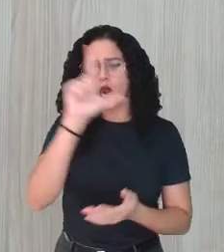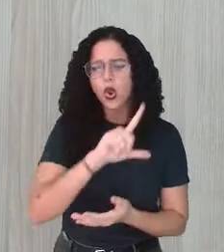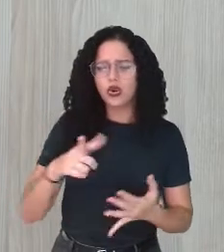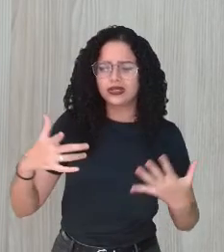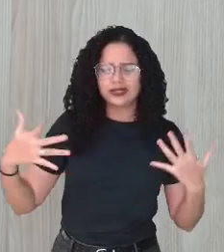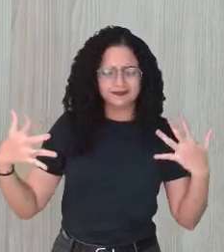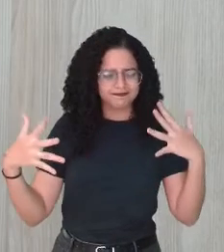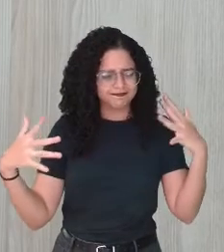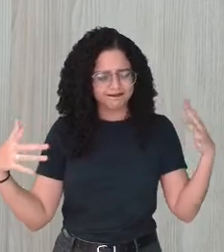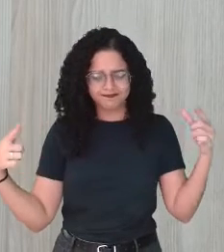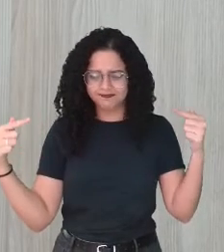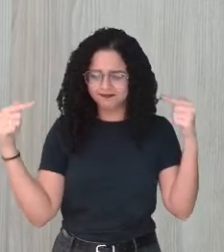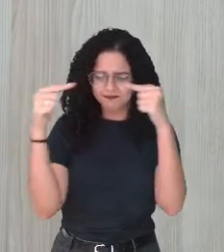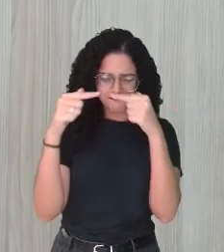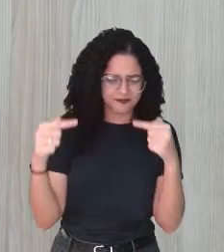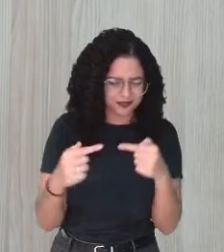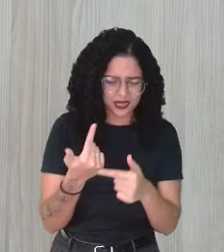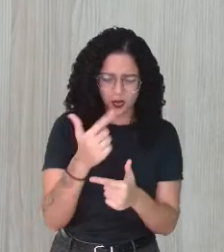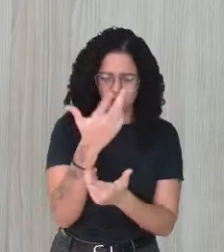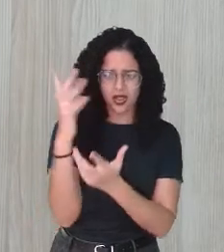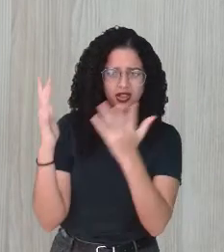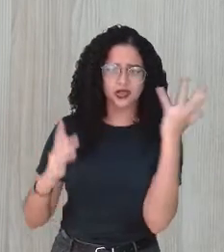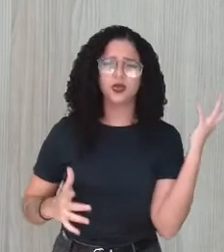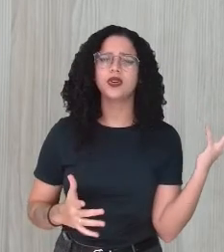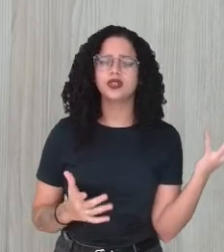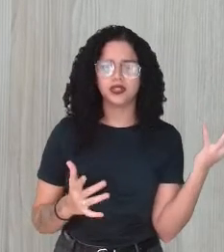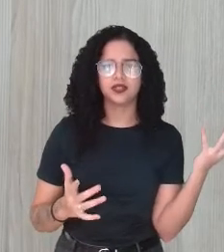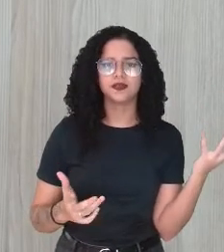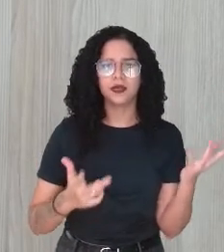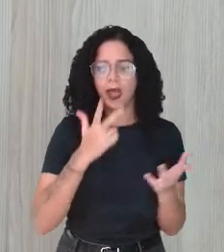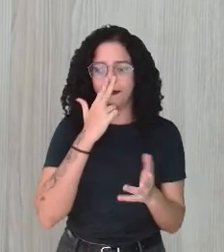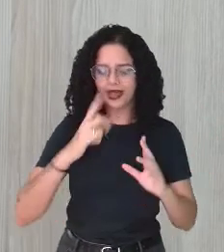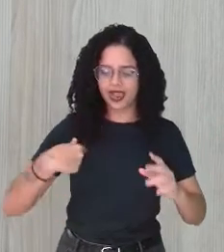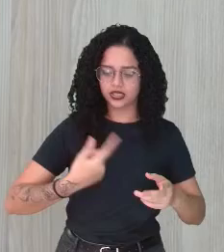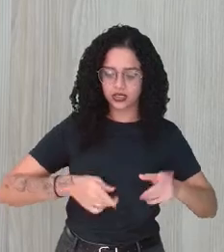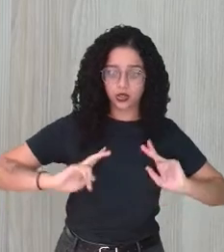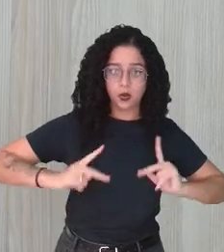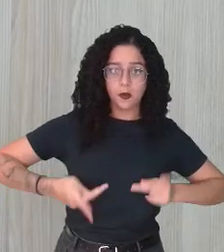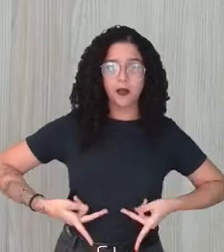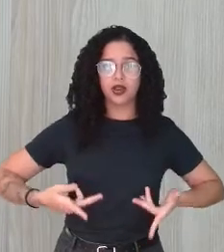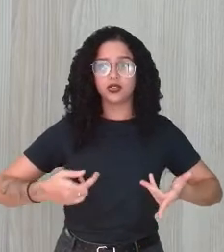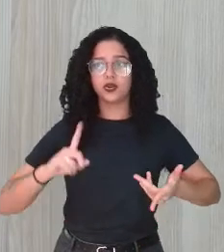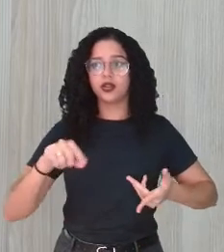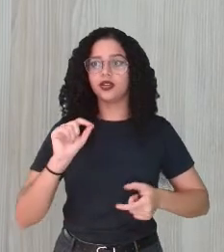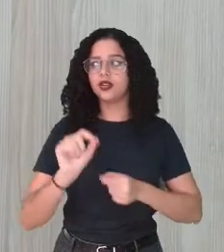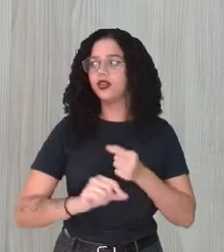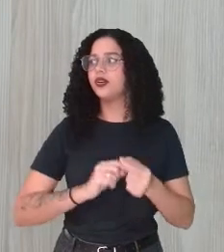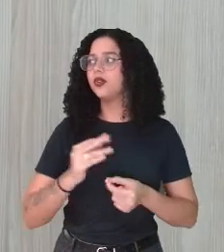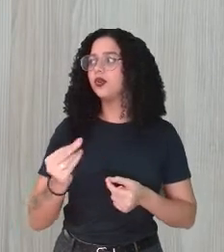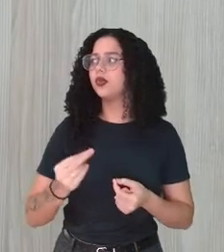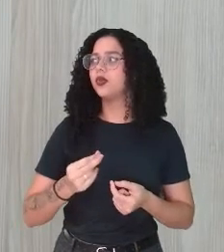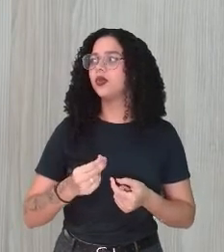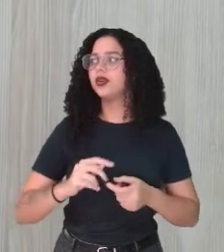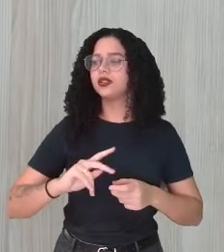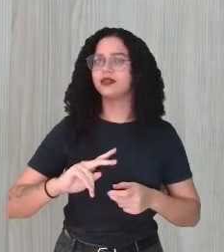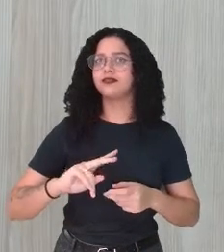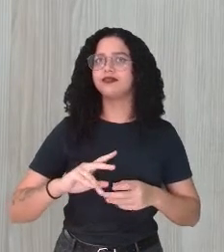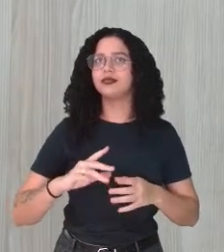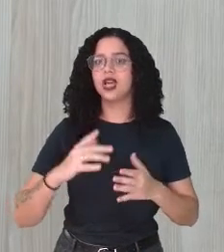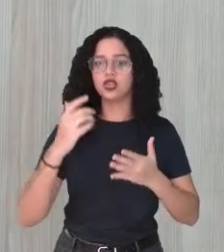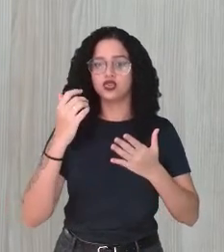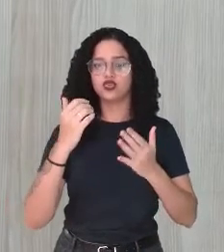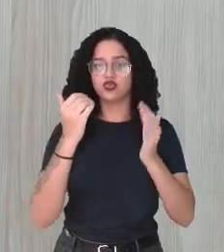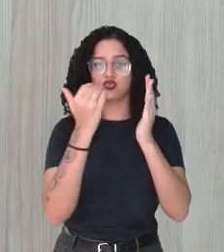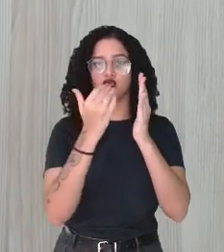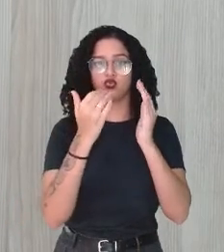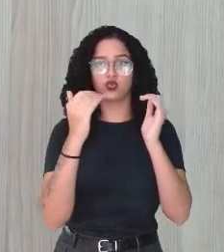e desconectada com a natureza. Né? Como se nós, seres humanos, fossem seres superiores